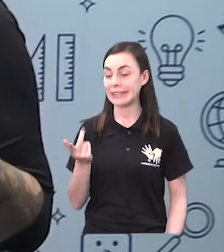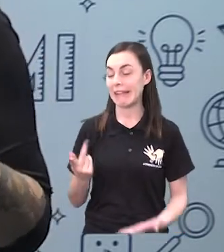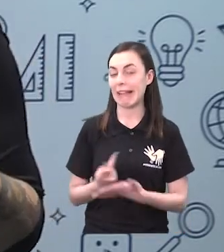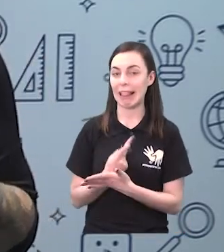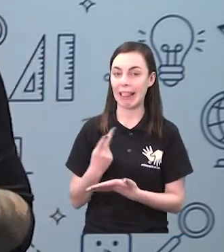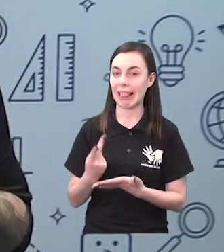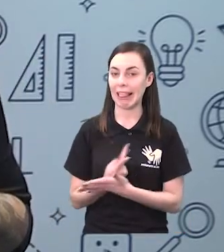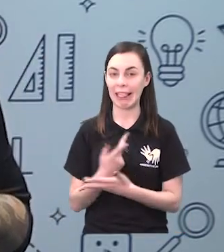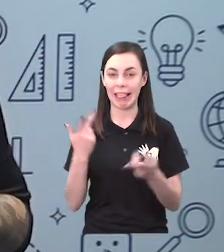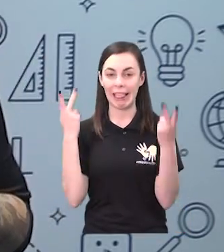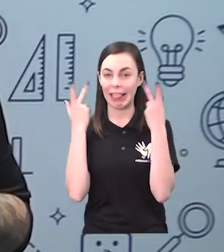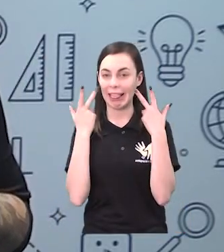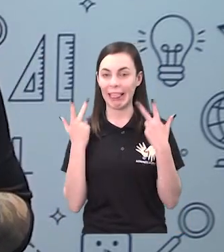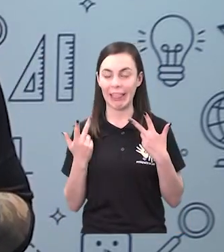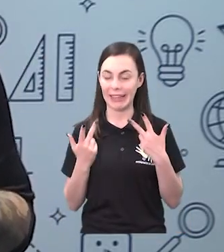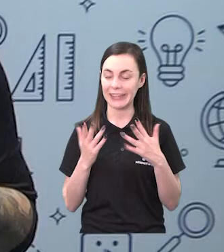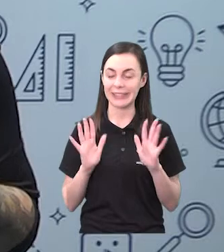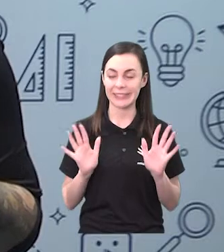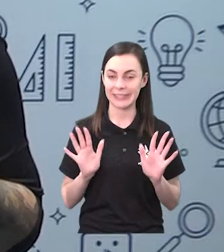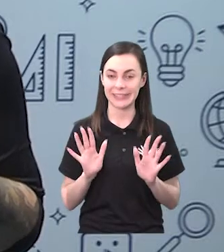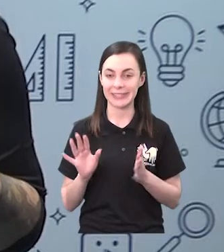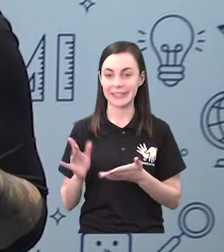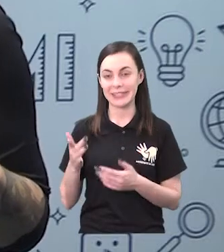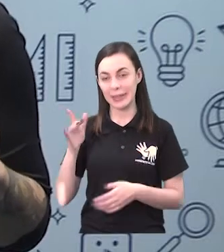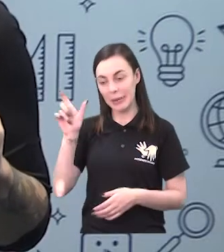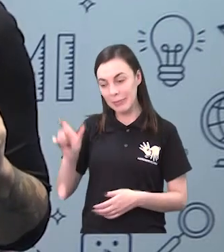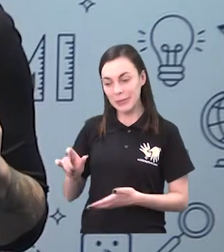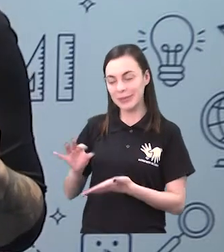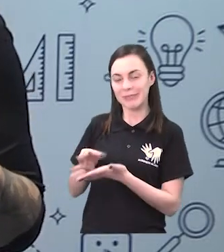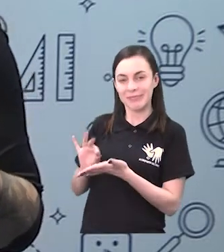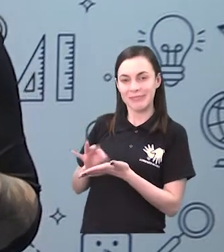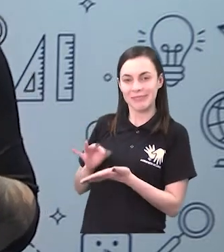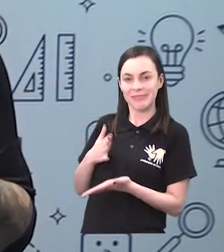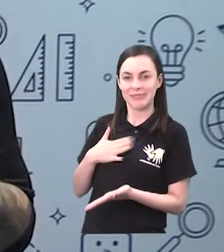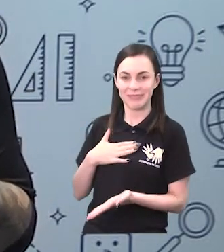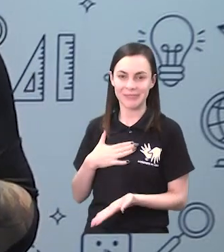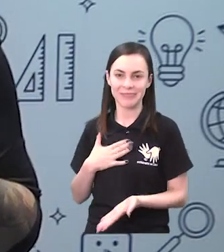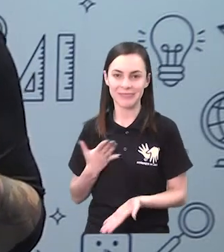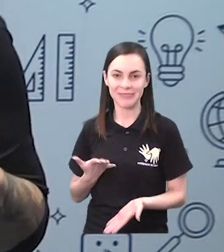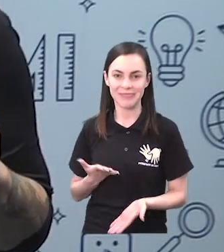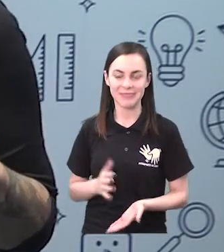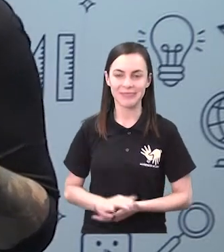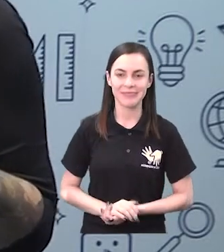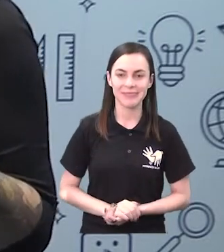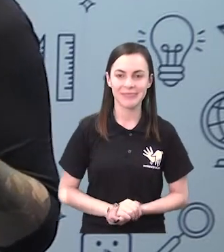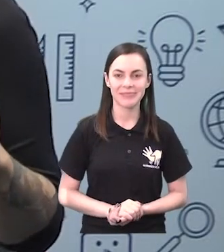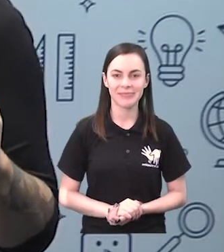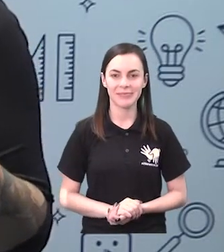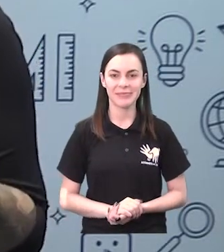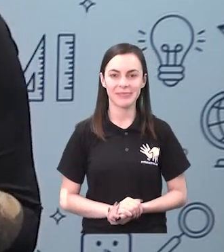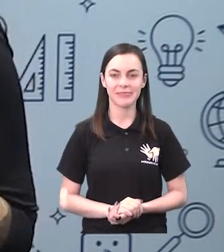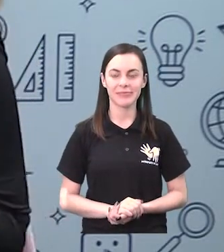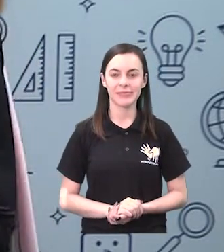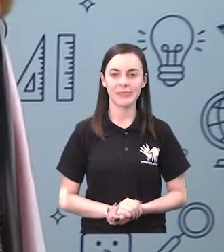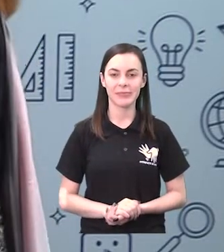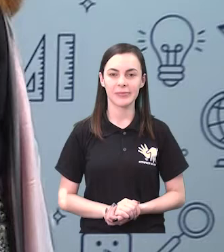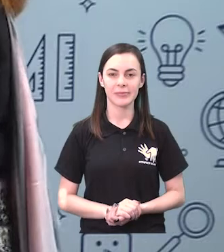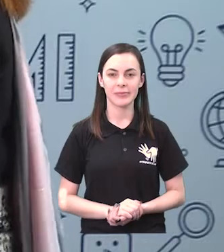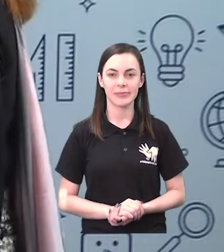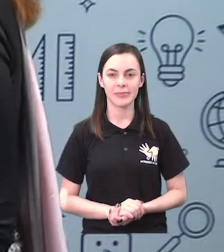tentei contar e que não deu nada certo que foi muito sem graça e eu fui corrigida também pelo meu